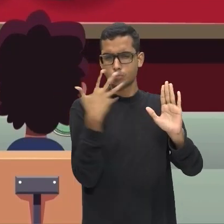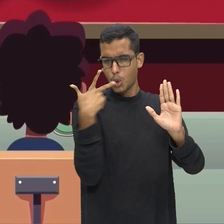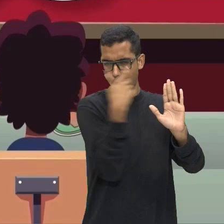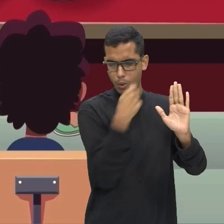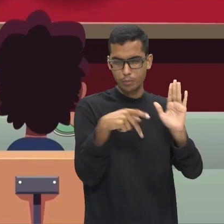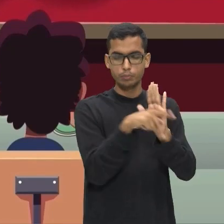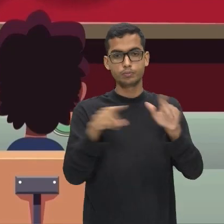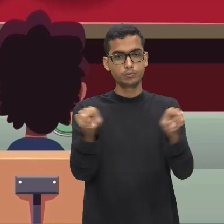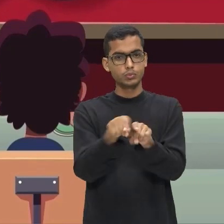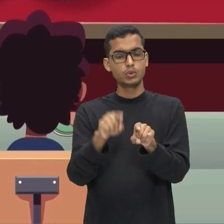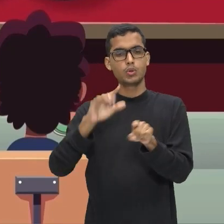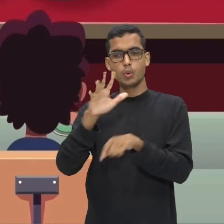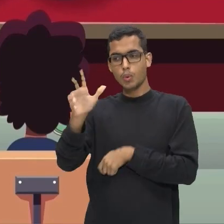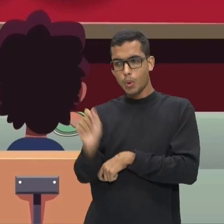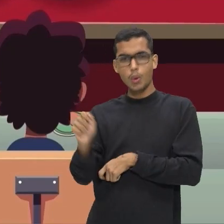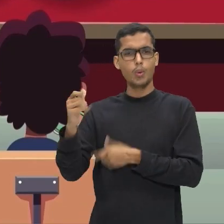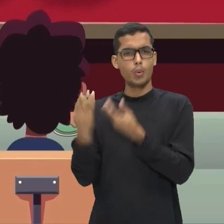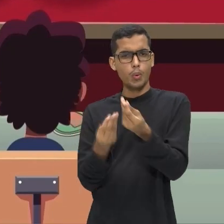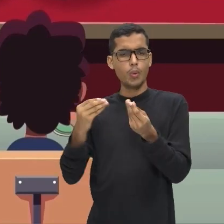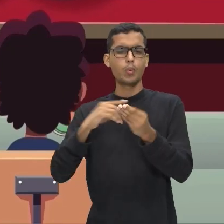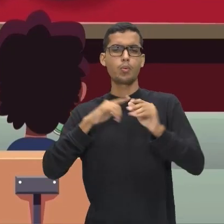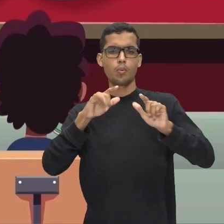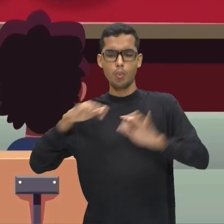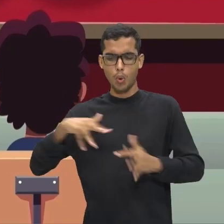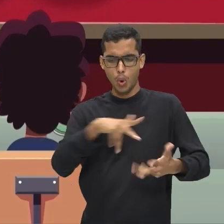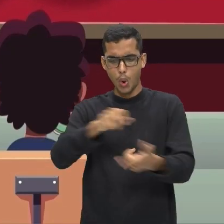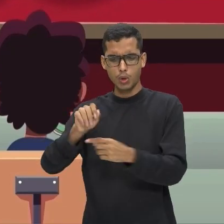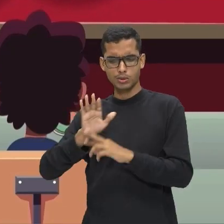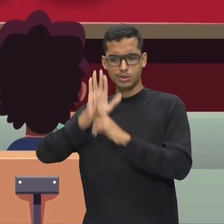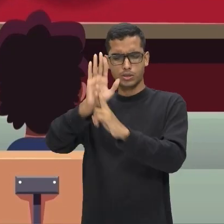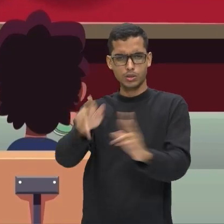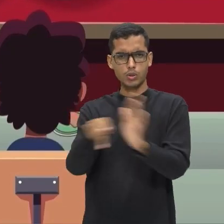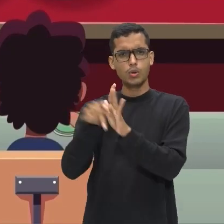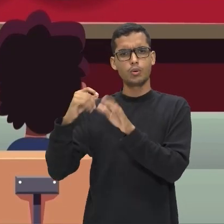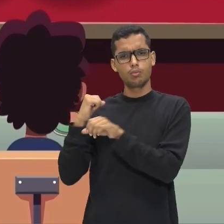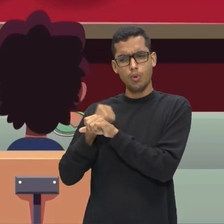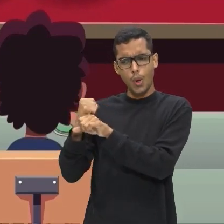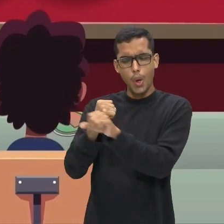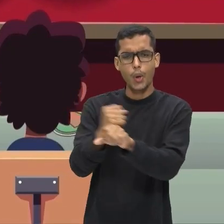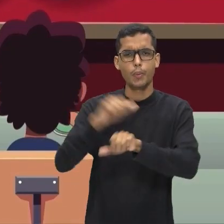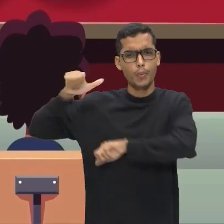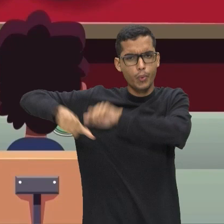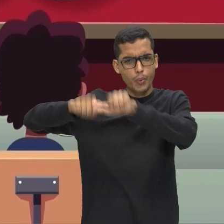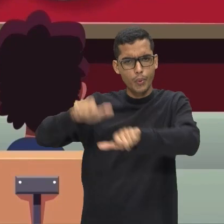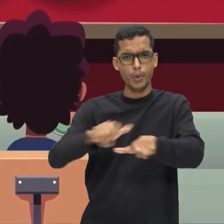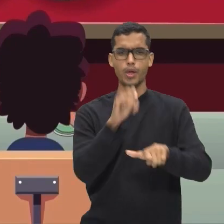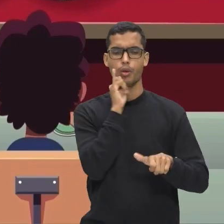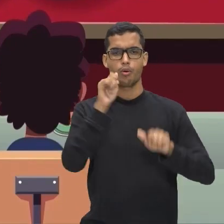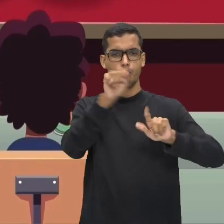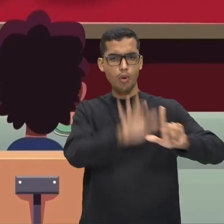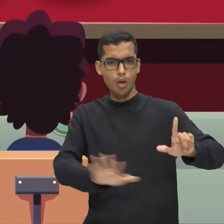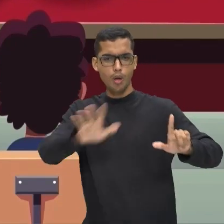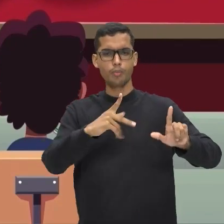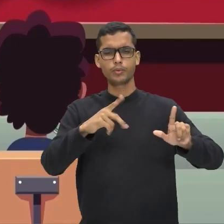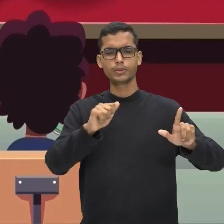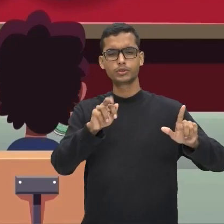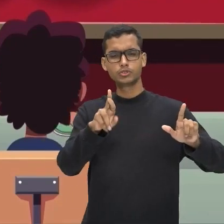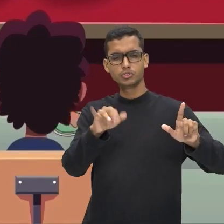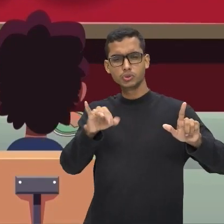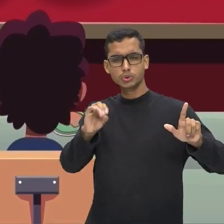sendo representadas ao longo do tempo foram sendo modificadas, como no Planisfério do Cantino